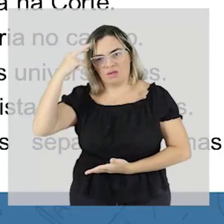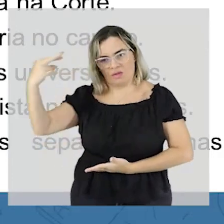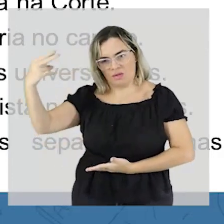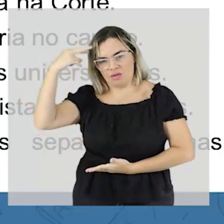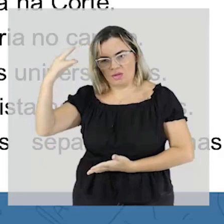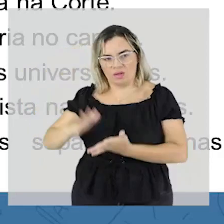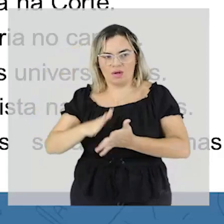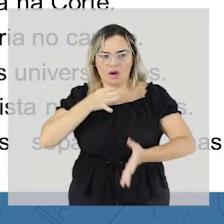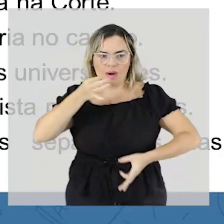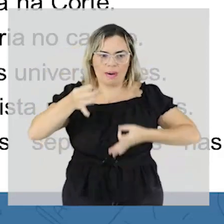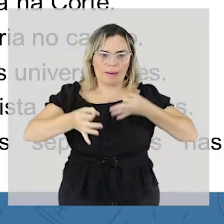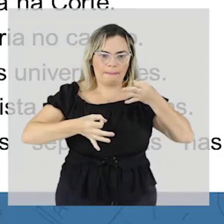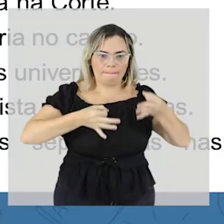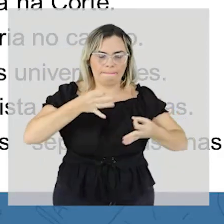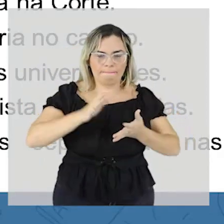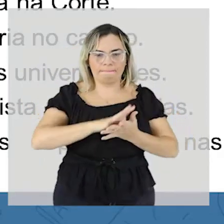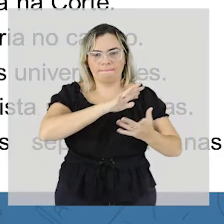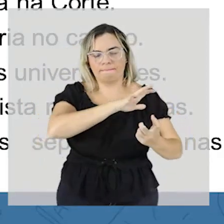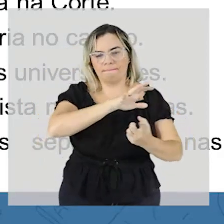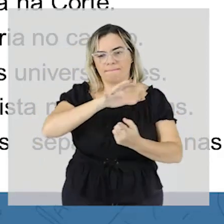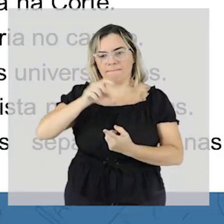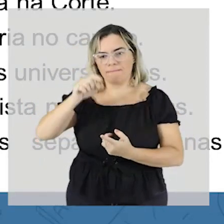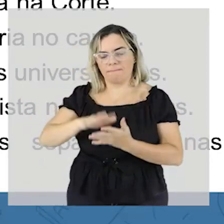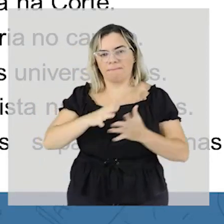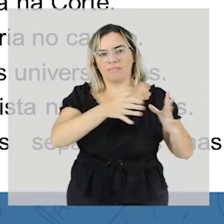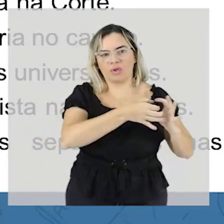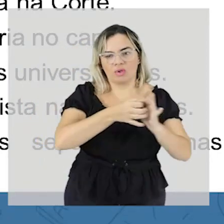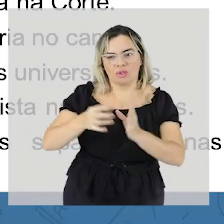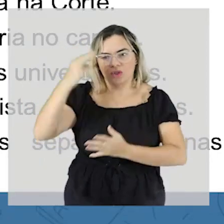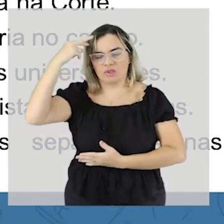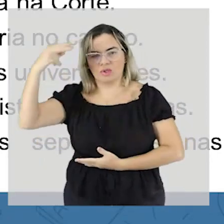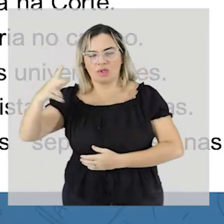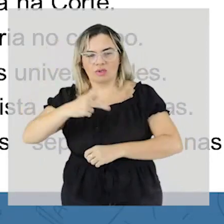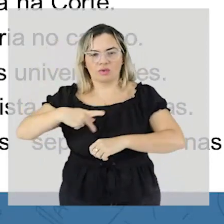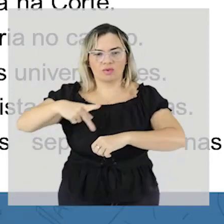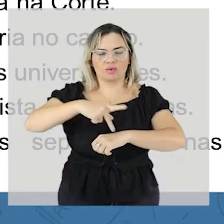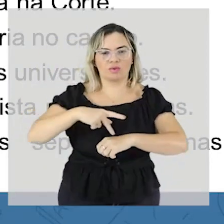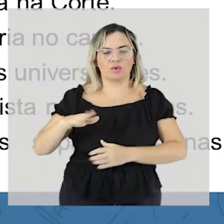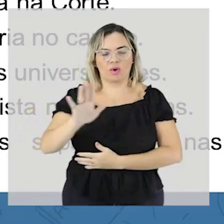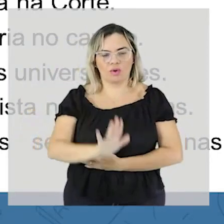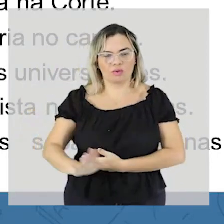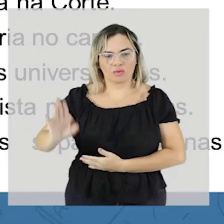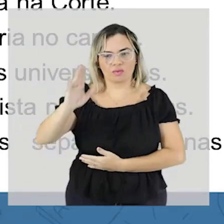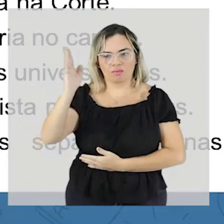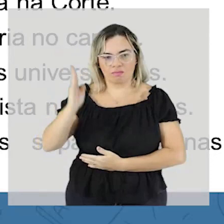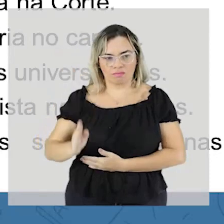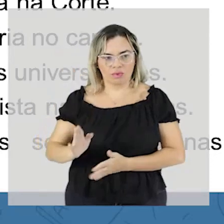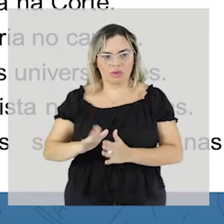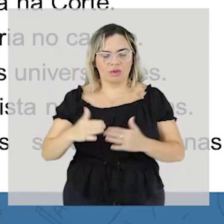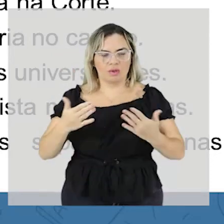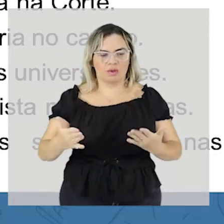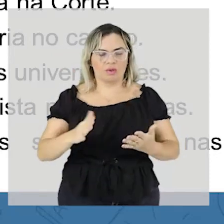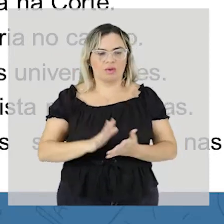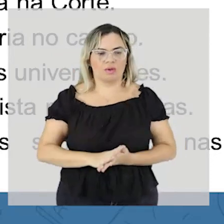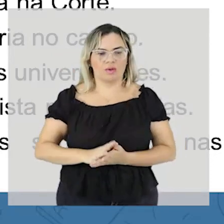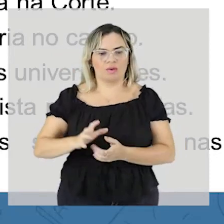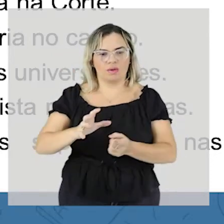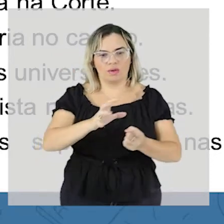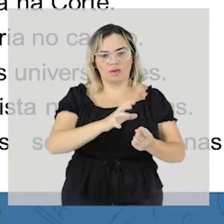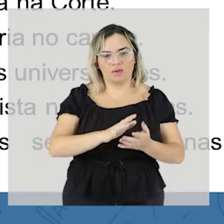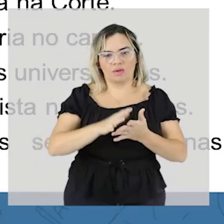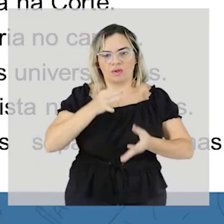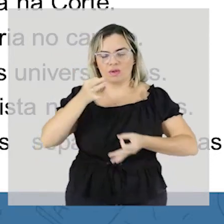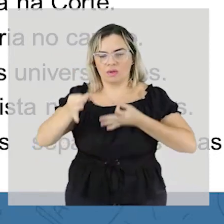um dos possíveis legados desse episódio para a história do país. O legado discutido e o argumento